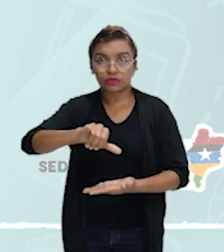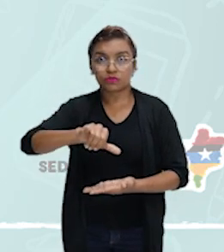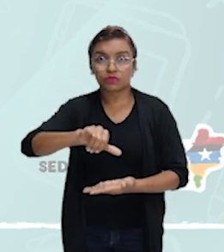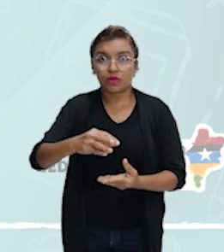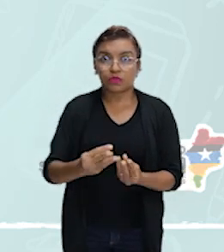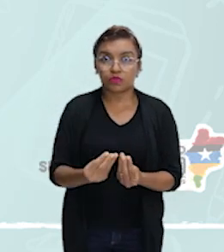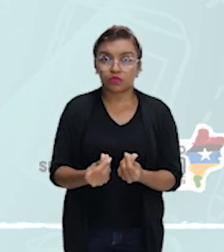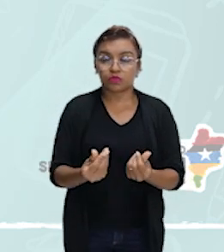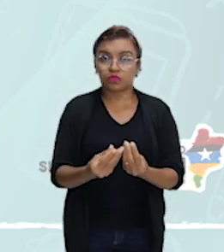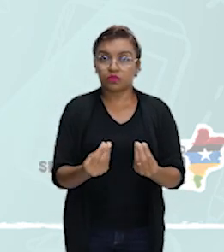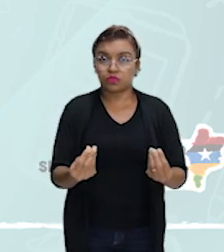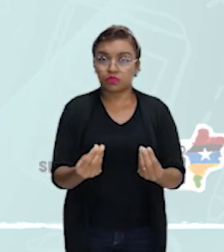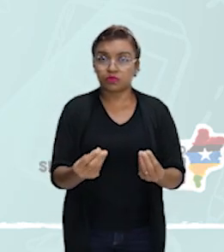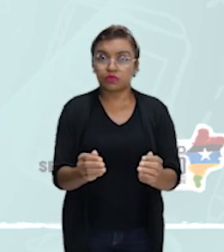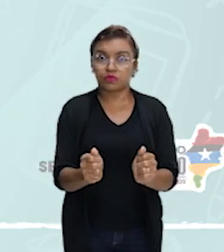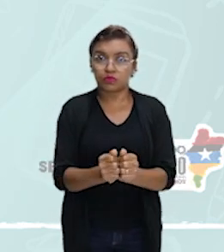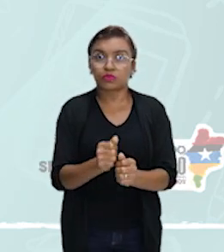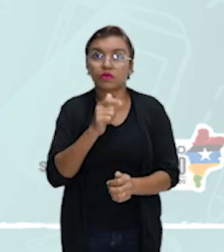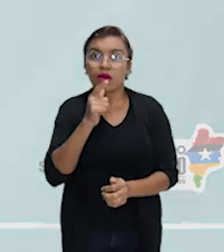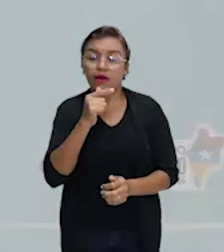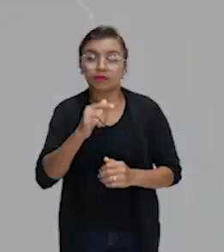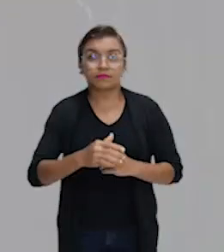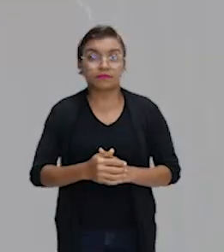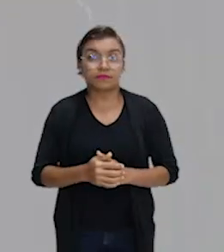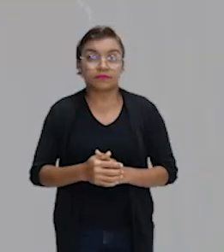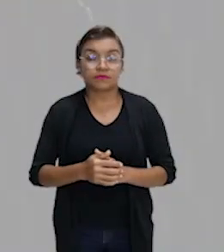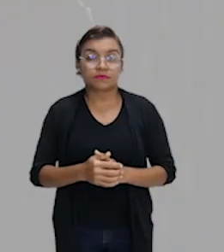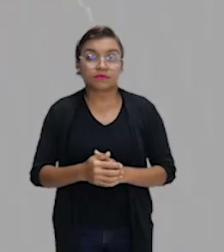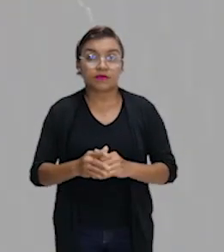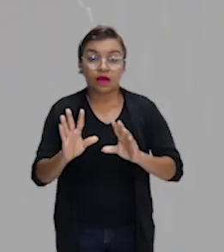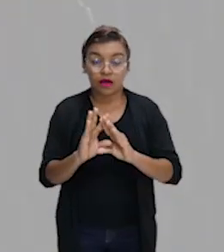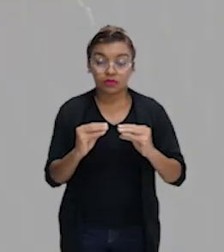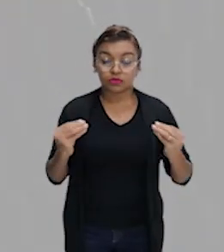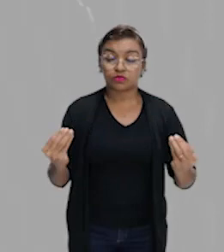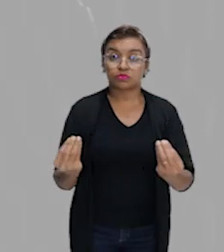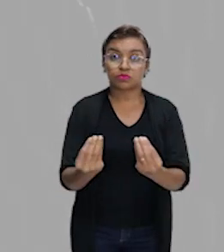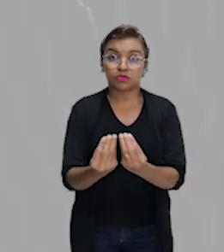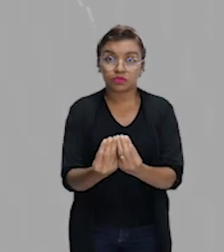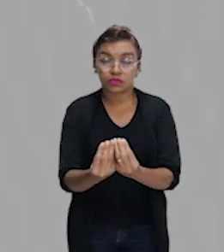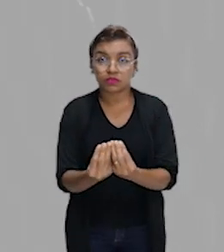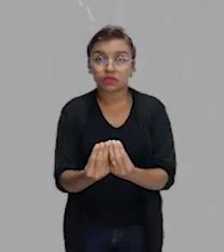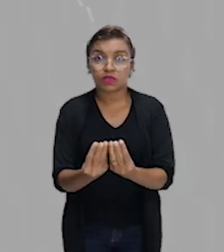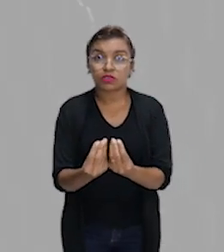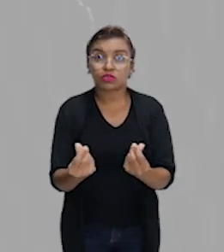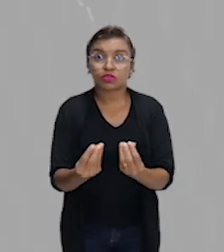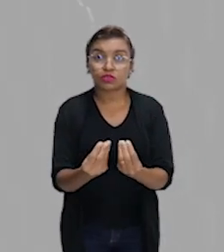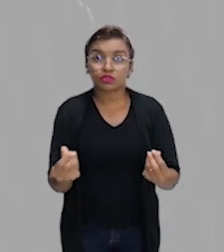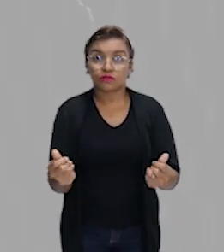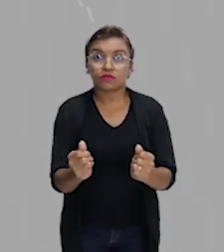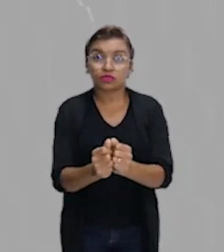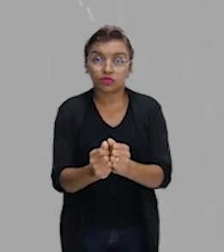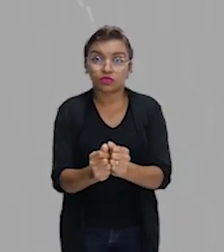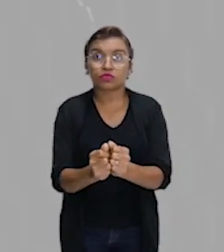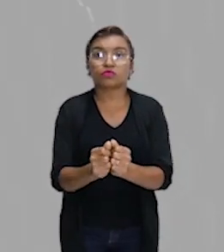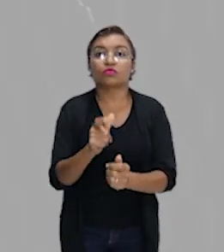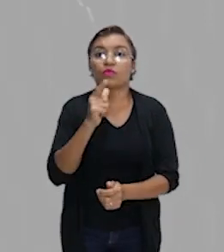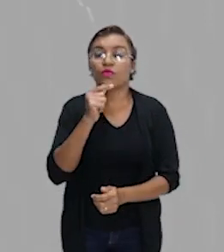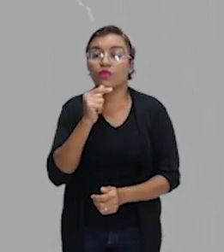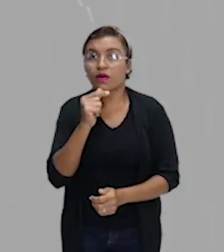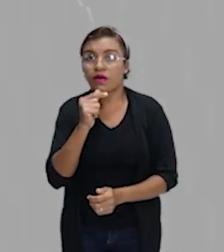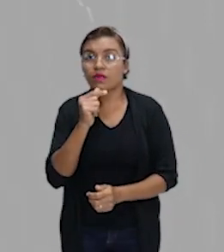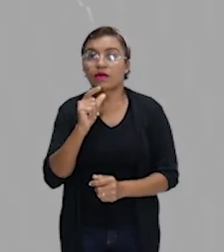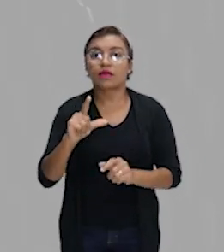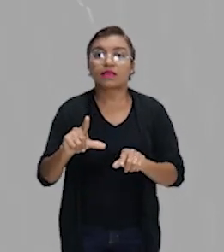água. Bom, quando essa substância está dissolvida em água, ela vai sofrer uma dissociação, ou seja,